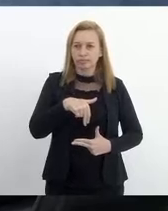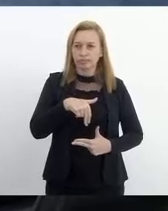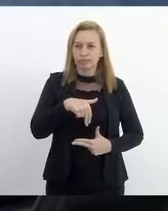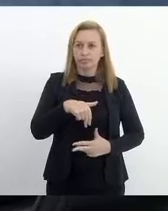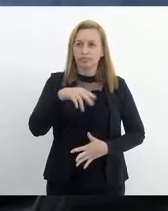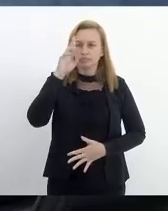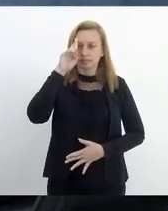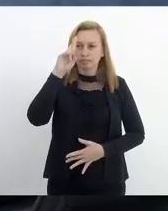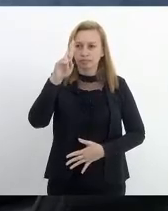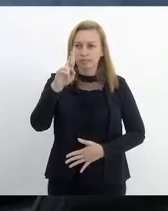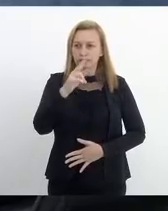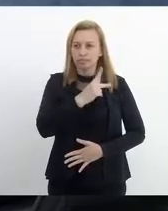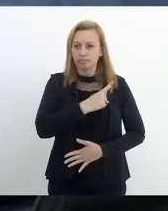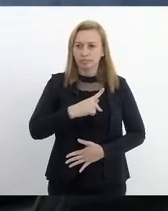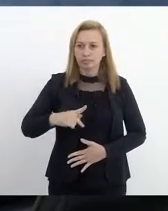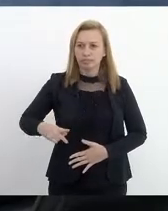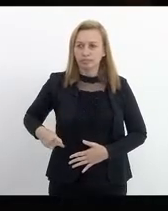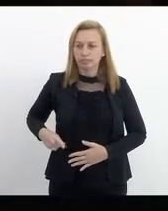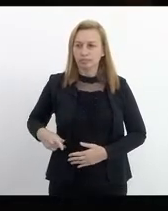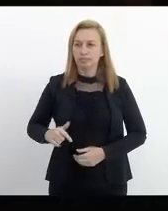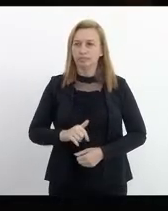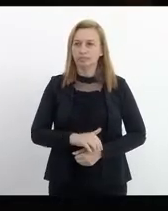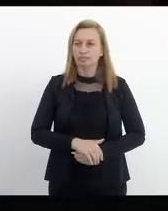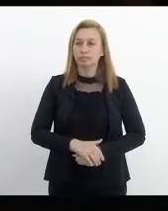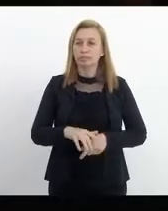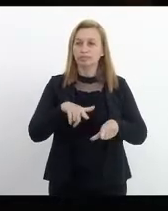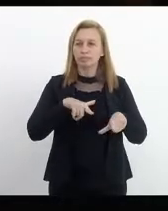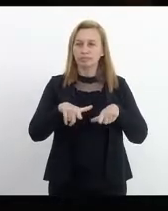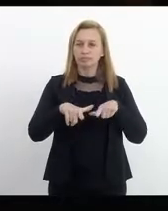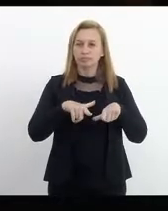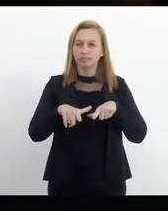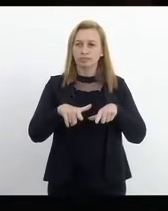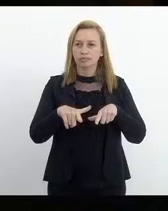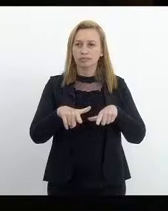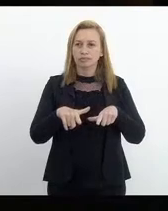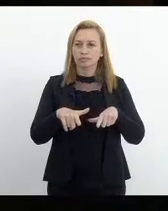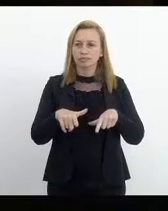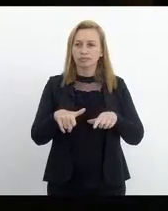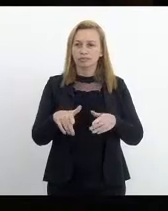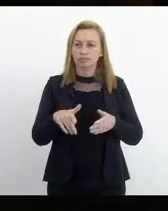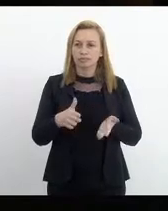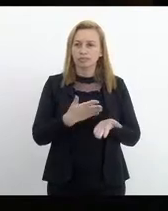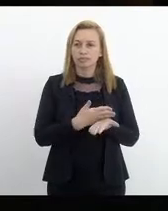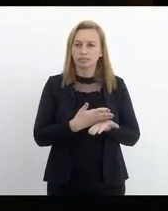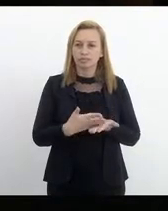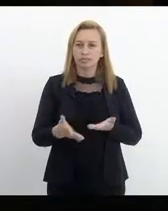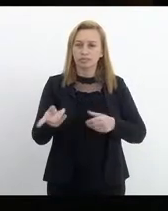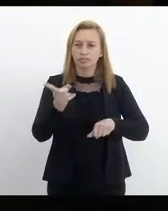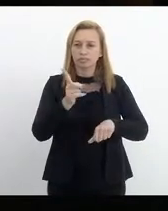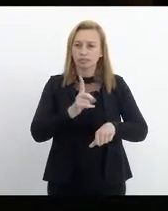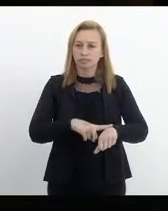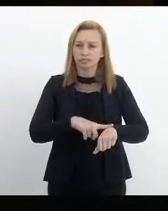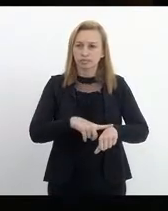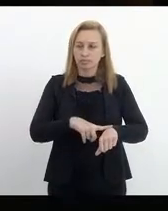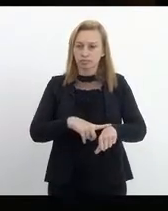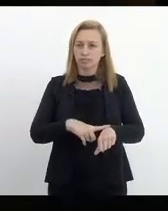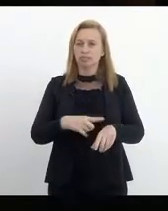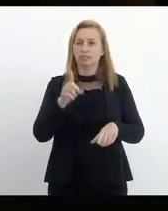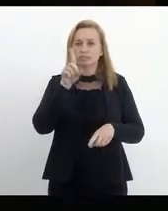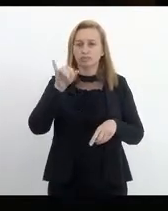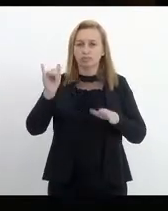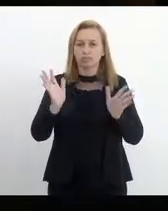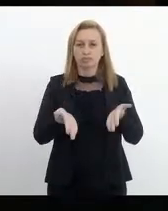o senhor presidente dos trabalhos deste expediente inicial do dia de hoje